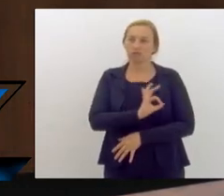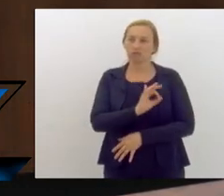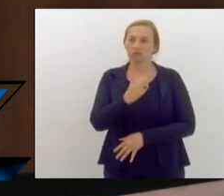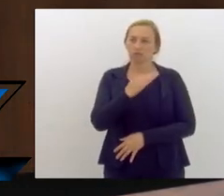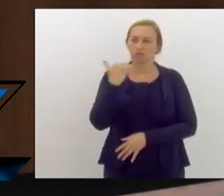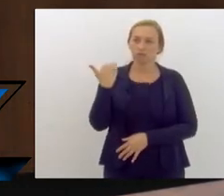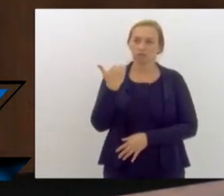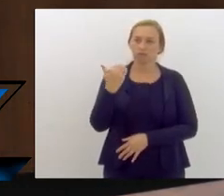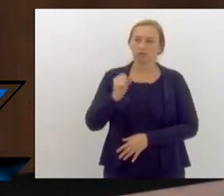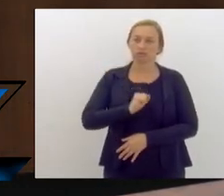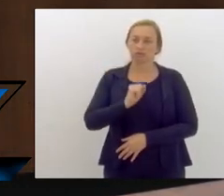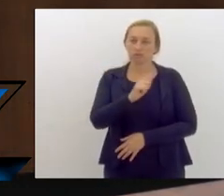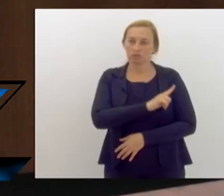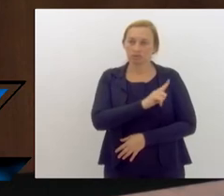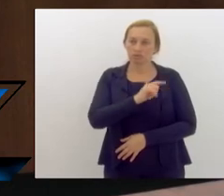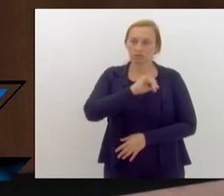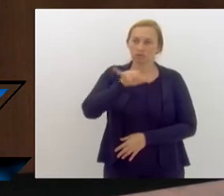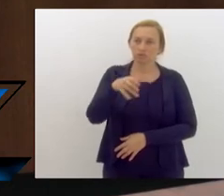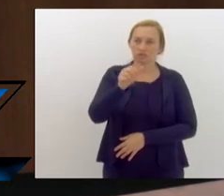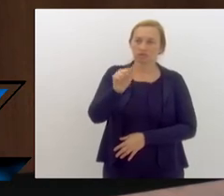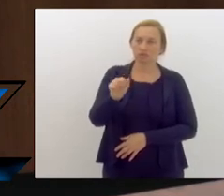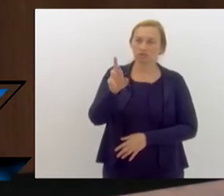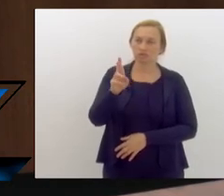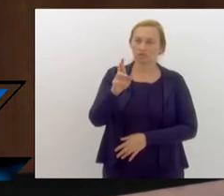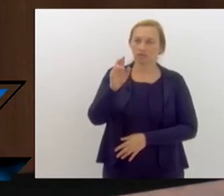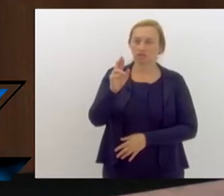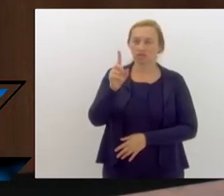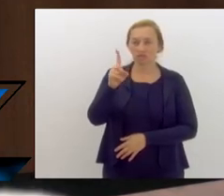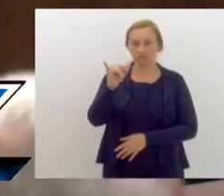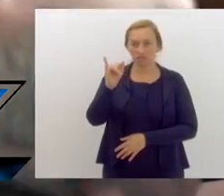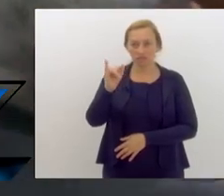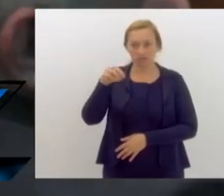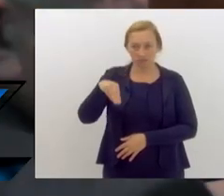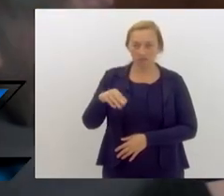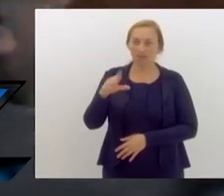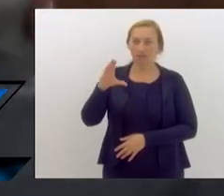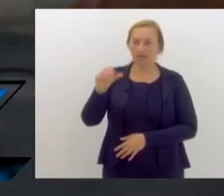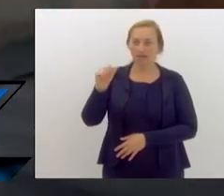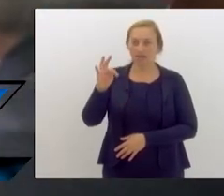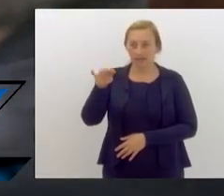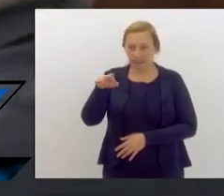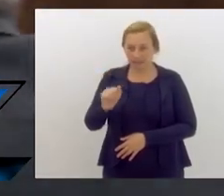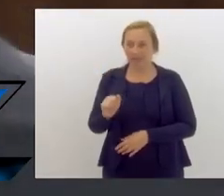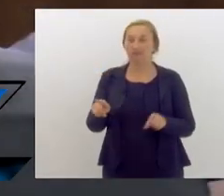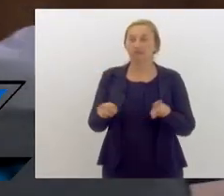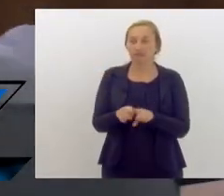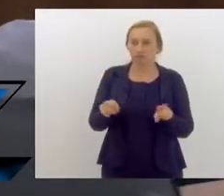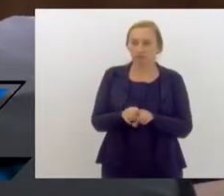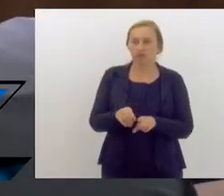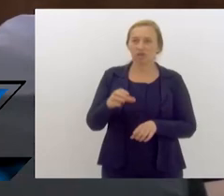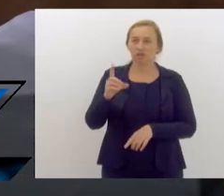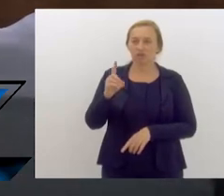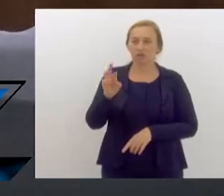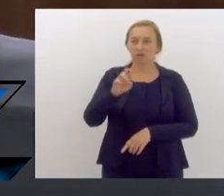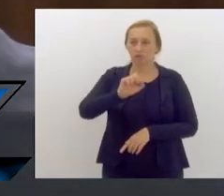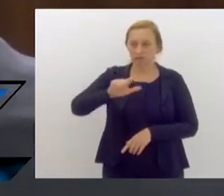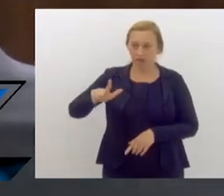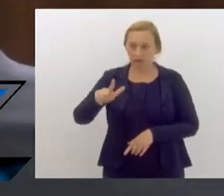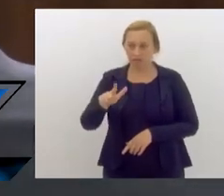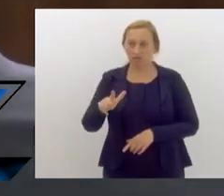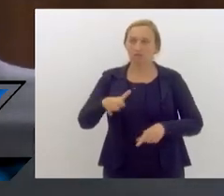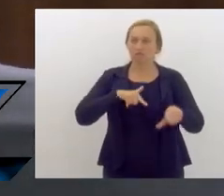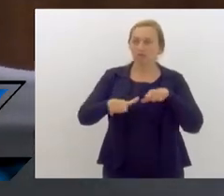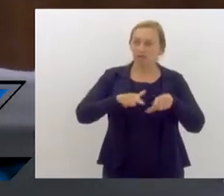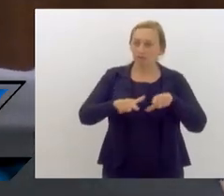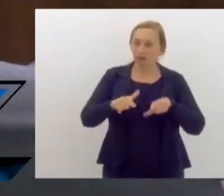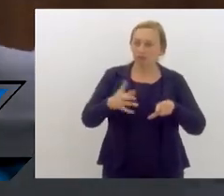em São Gonçalo no Jardim Catarina né e prestar também a solidariedade ao coronel Gilbert que vem fazer exercendo